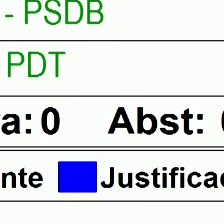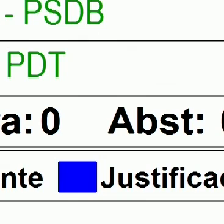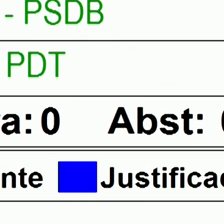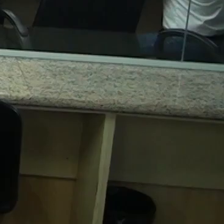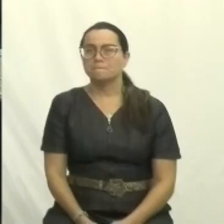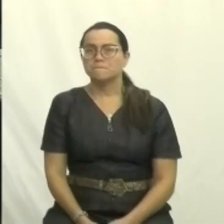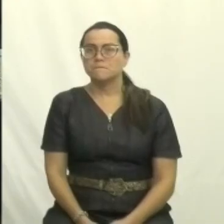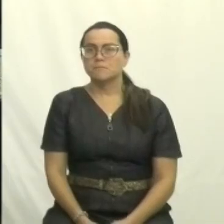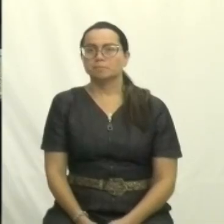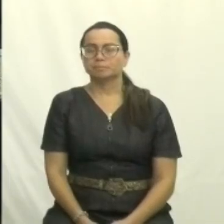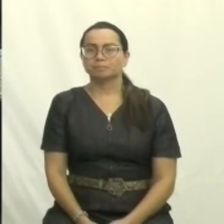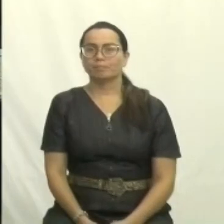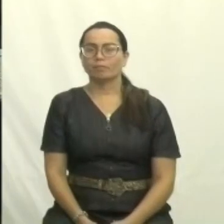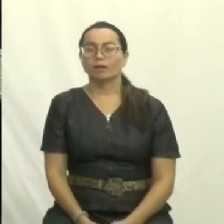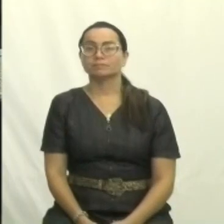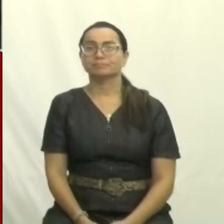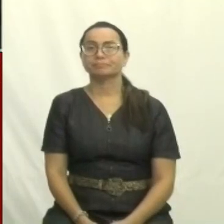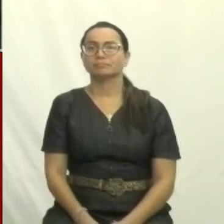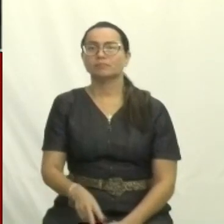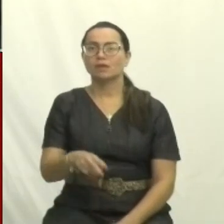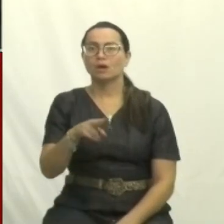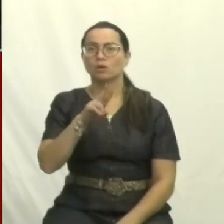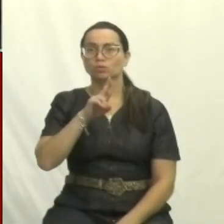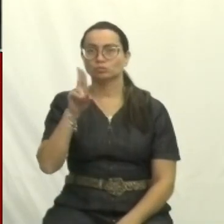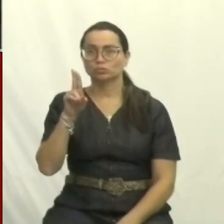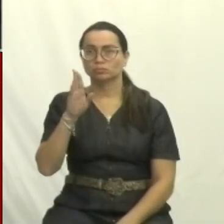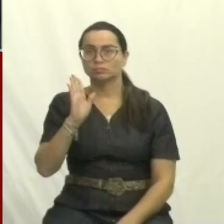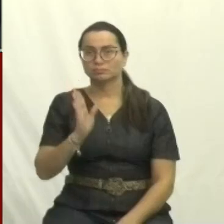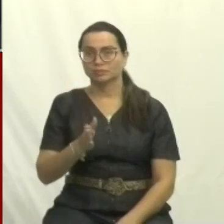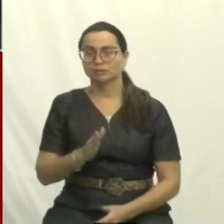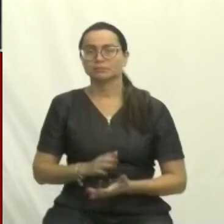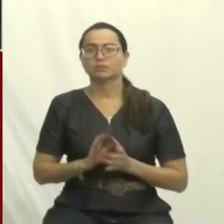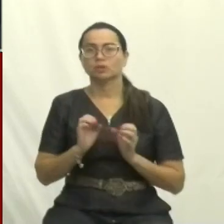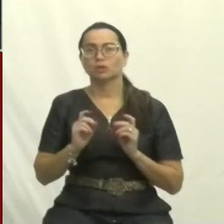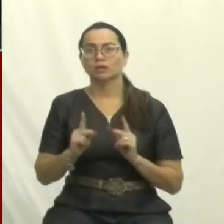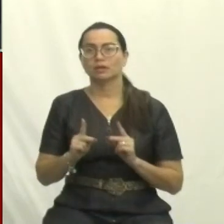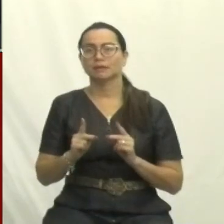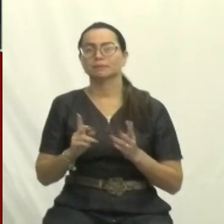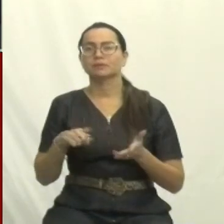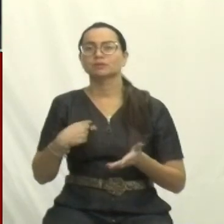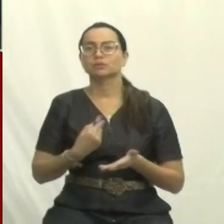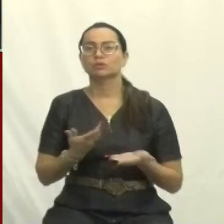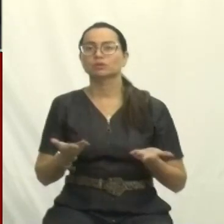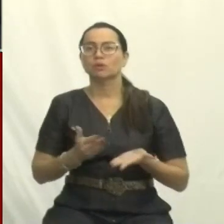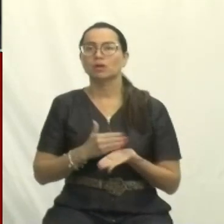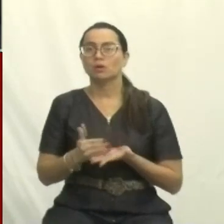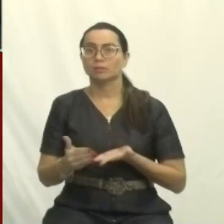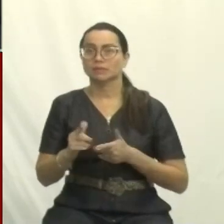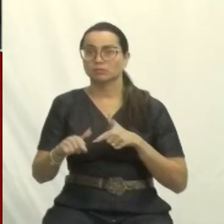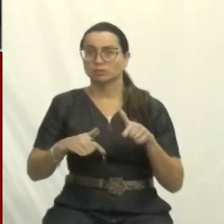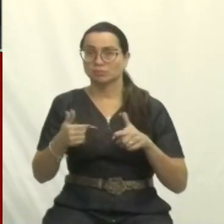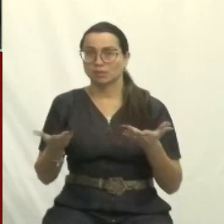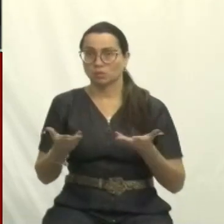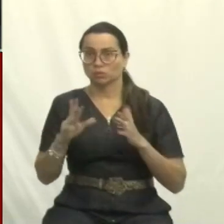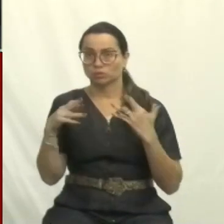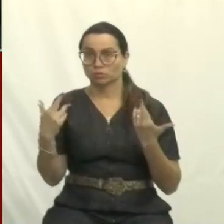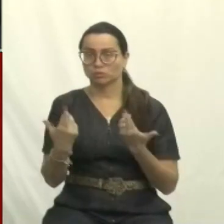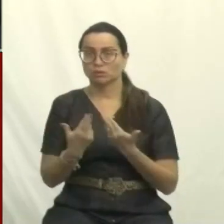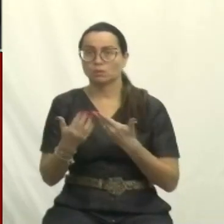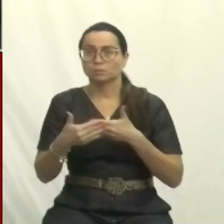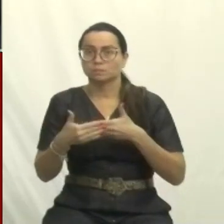Havendo quórum regimental e sobre a proteção de Deus, iniciamos os trabalhos da presente sessão. Solicito a